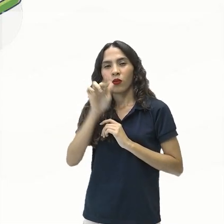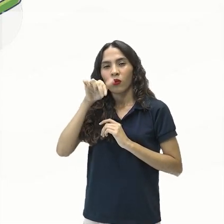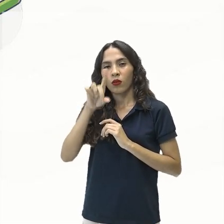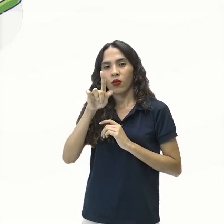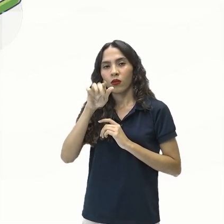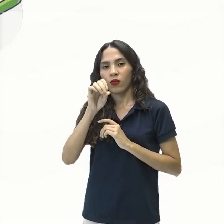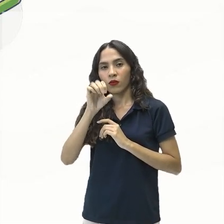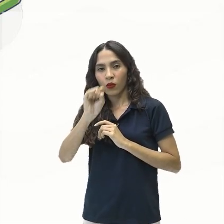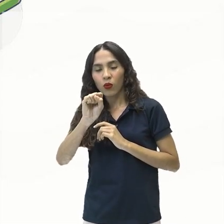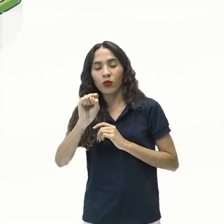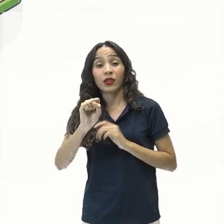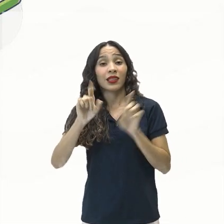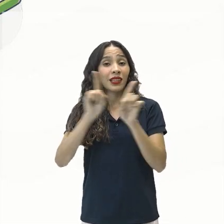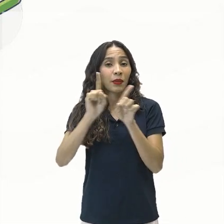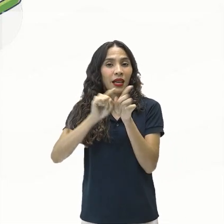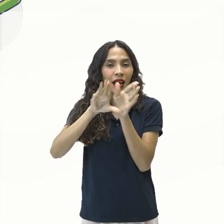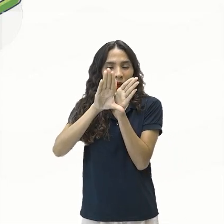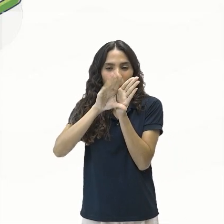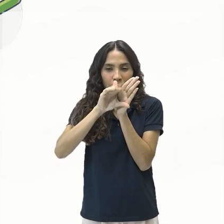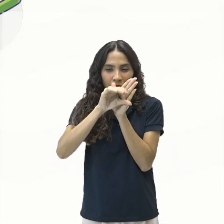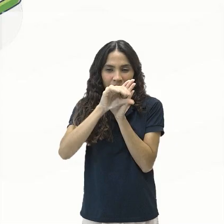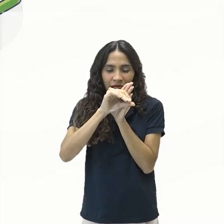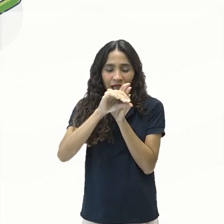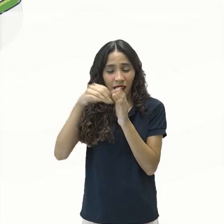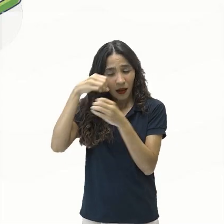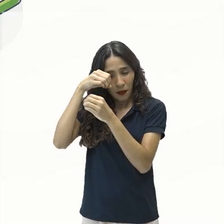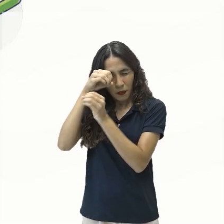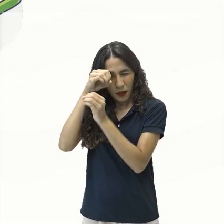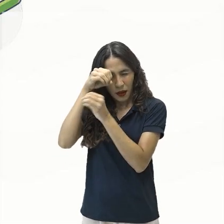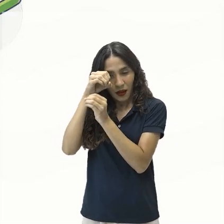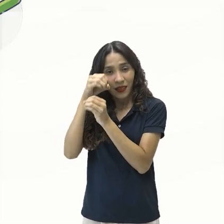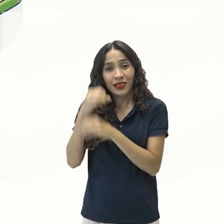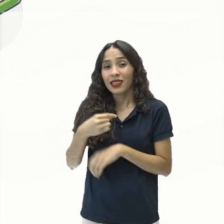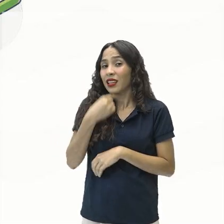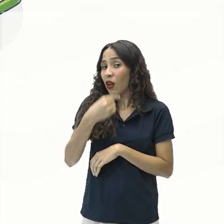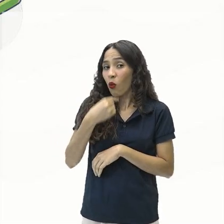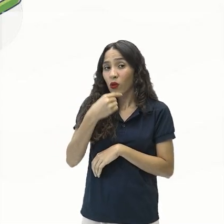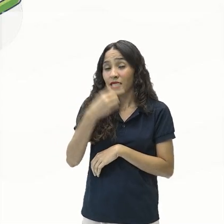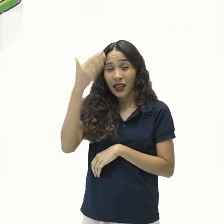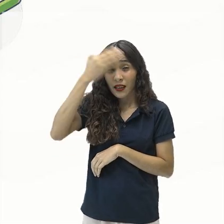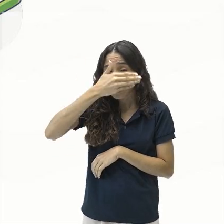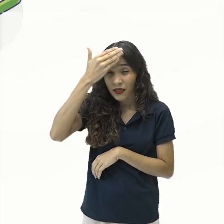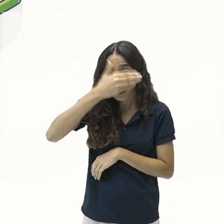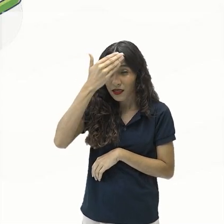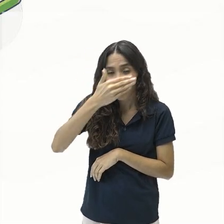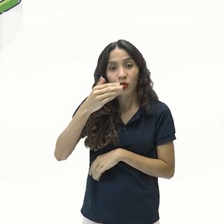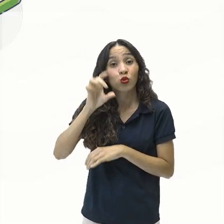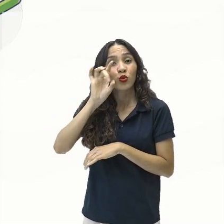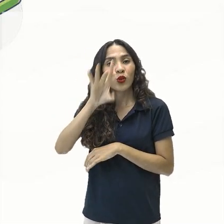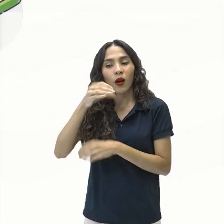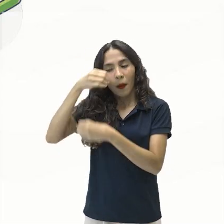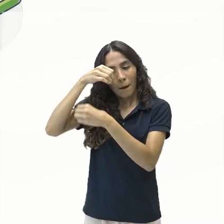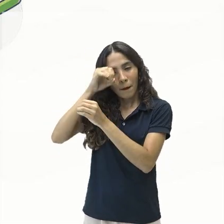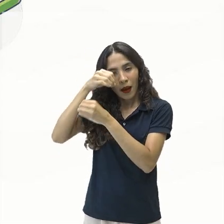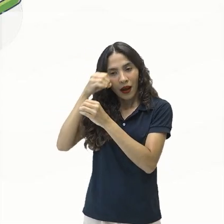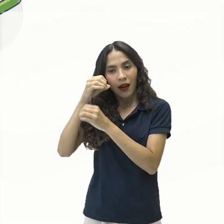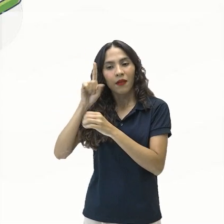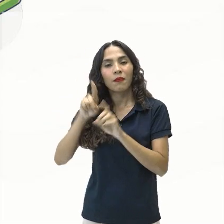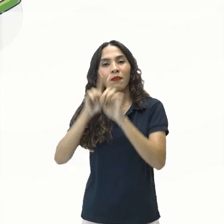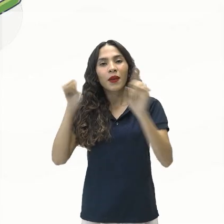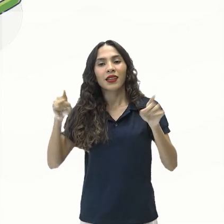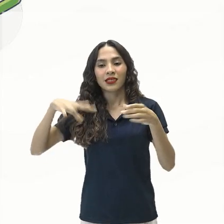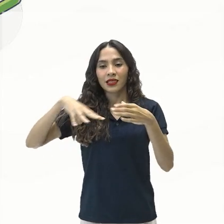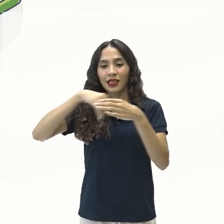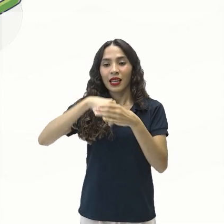fungos. E as bactérias, que são aqueles seres microscópicos que a gente não consegue enxergar, mas que ela faz